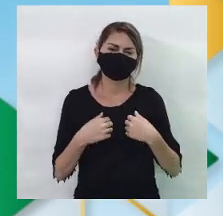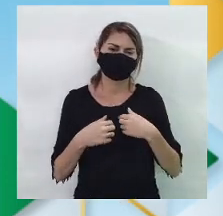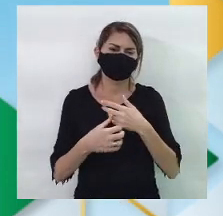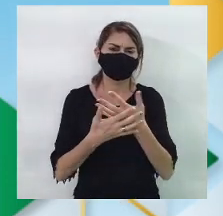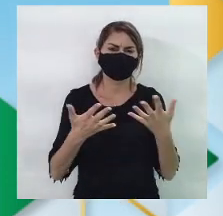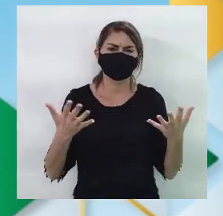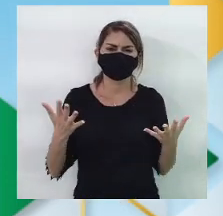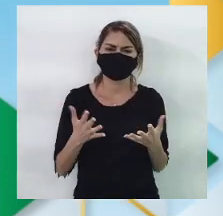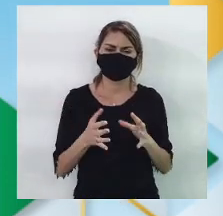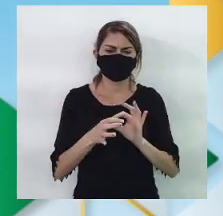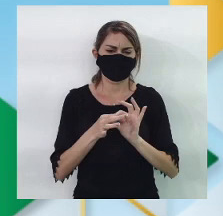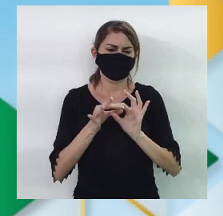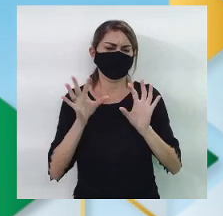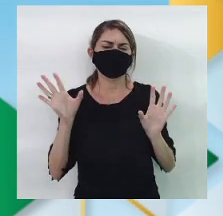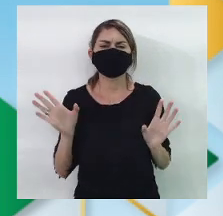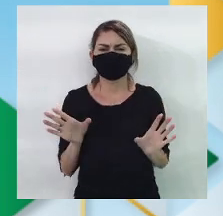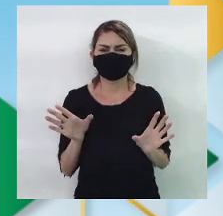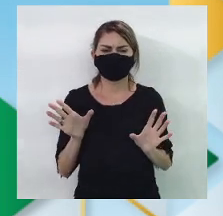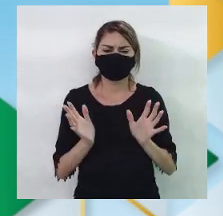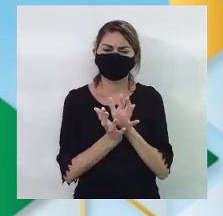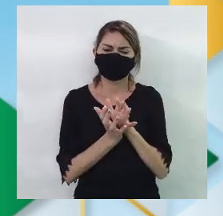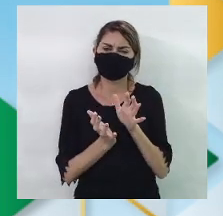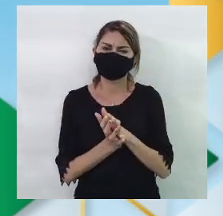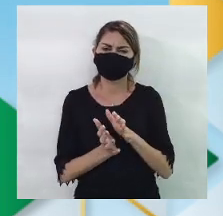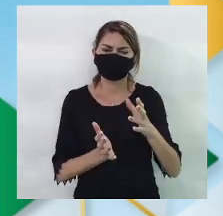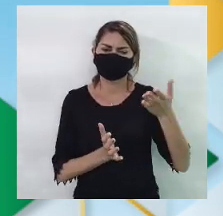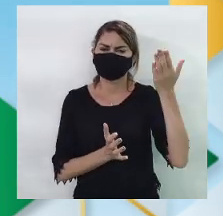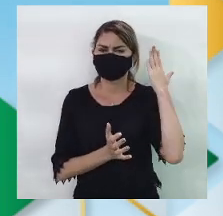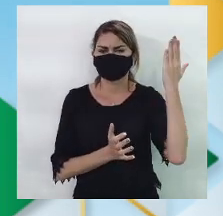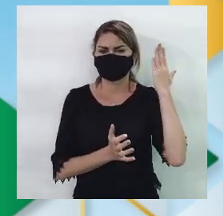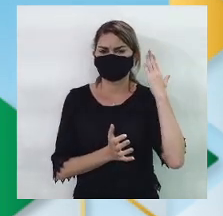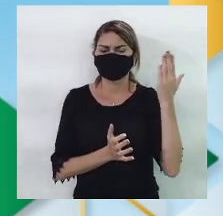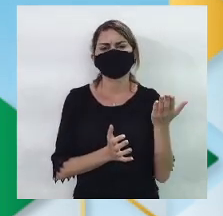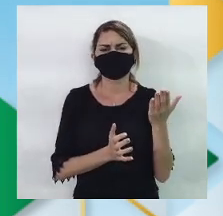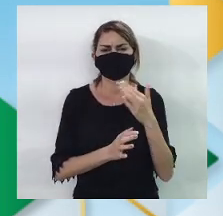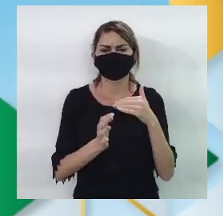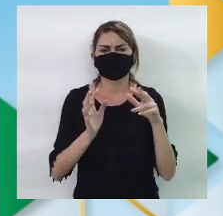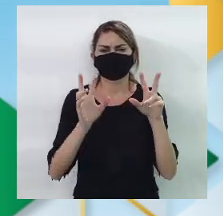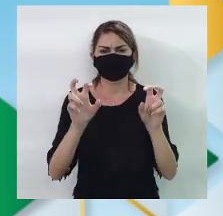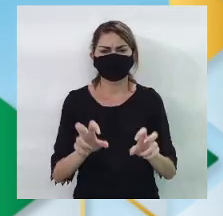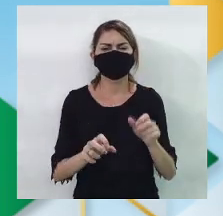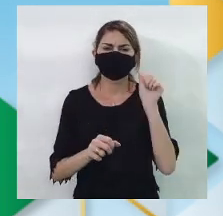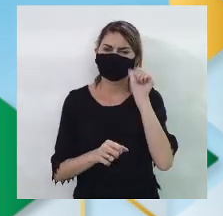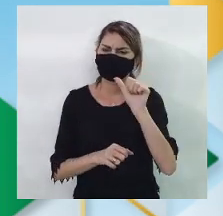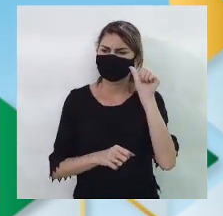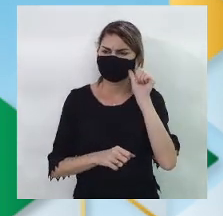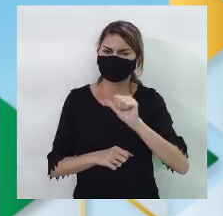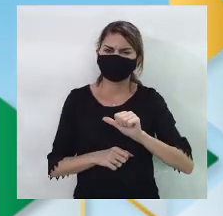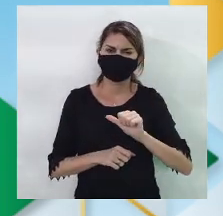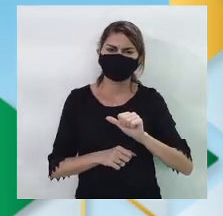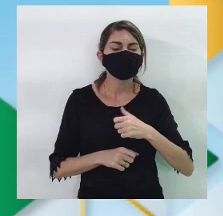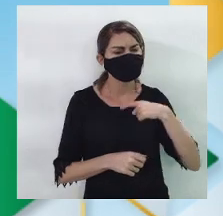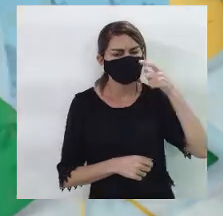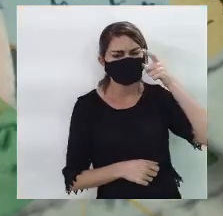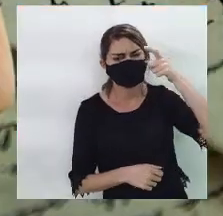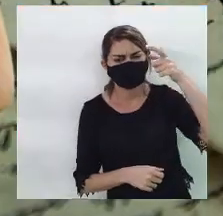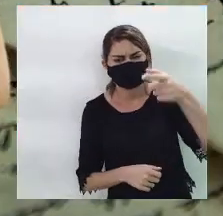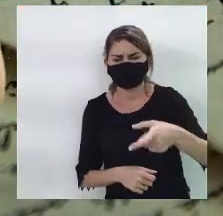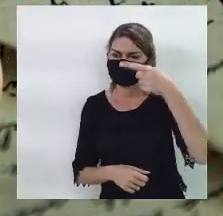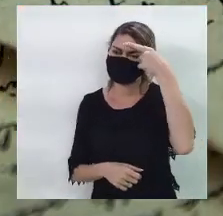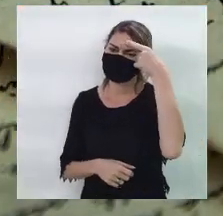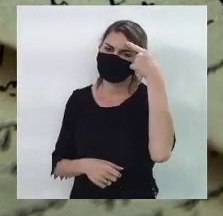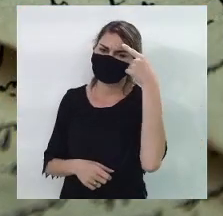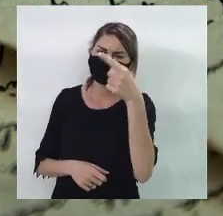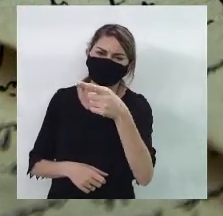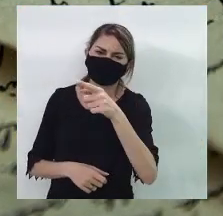com os que nos deixaram, os pernambucanos do passado, sobretudo as mulheres. Interessante nesse pensamento